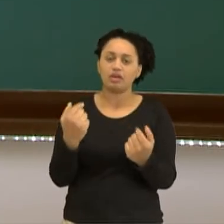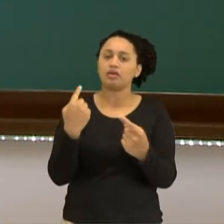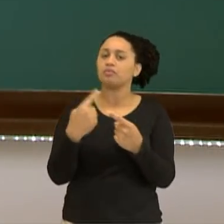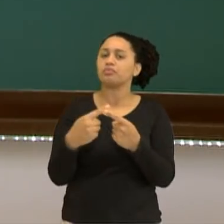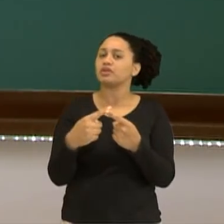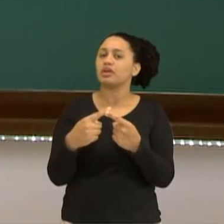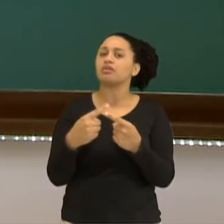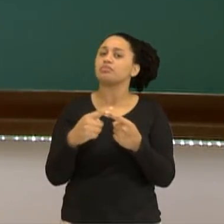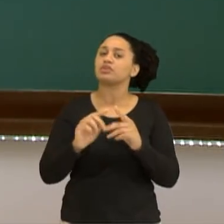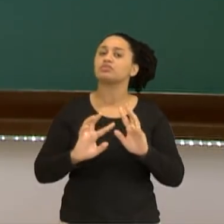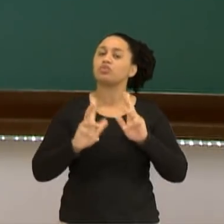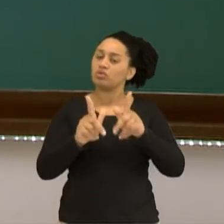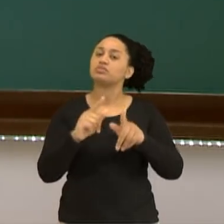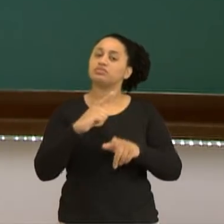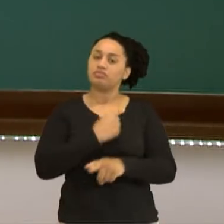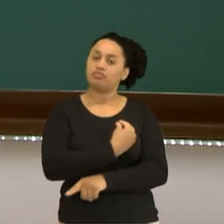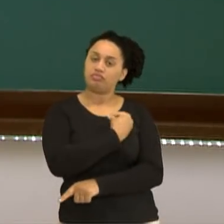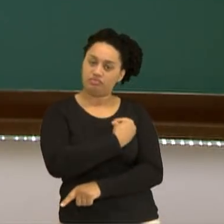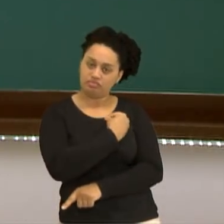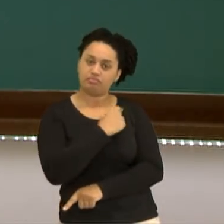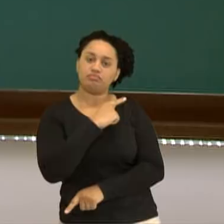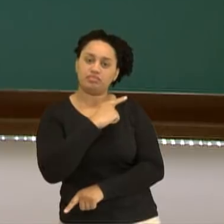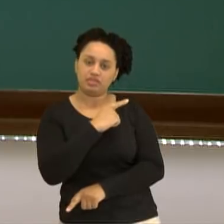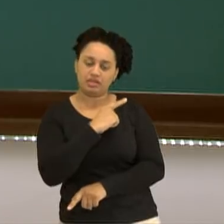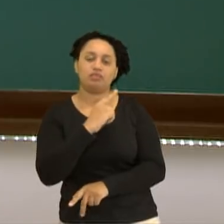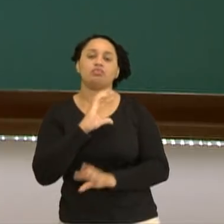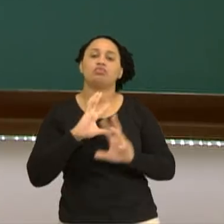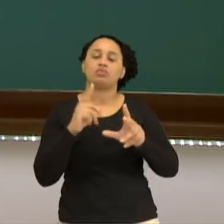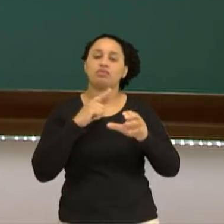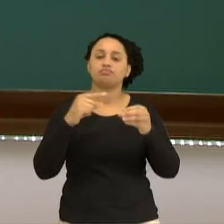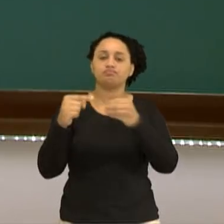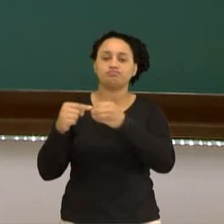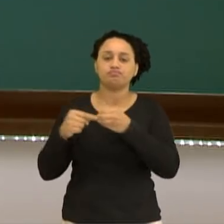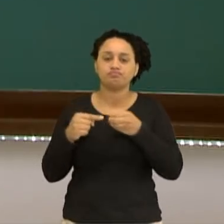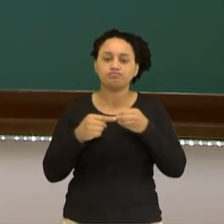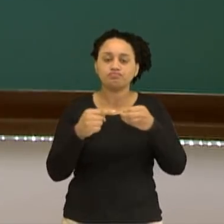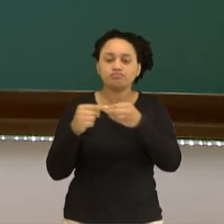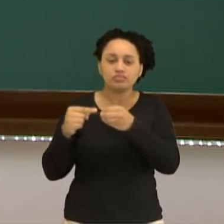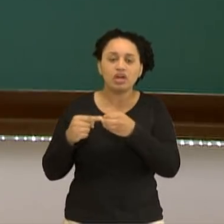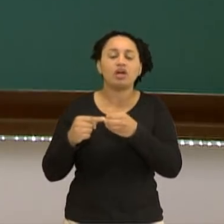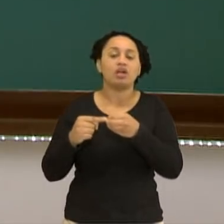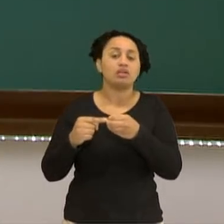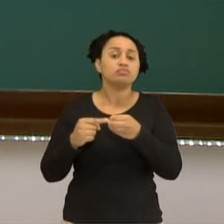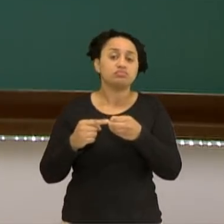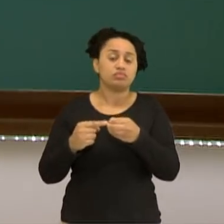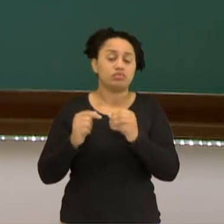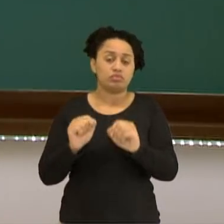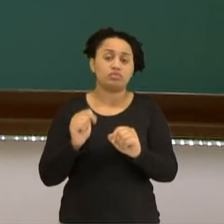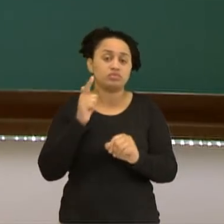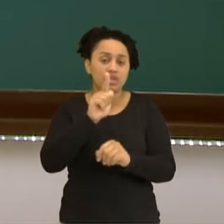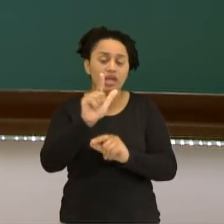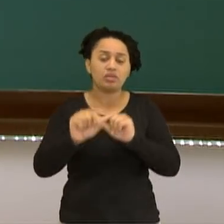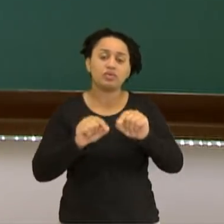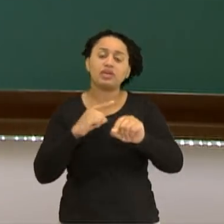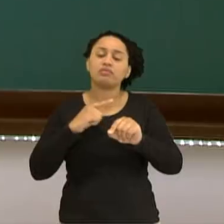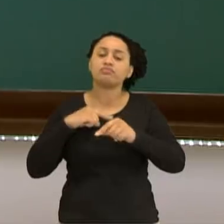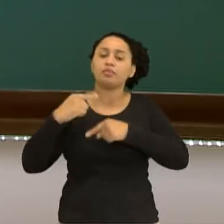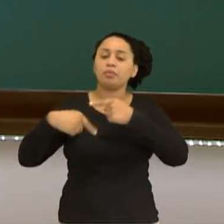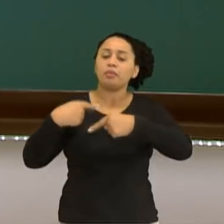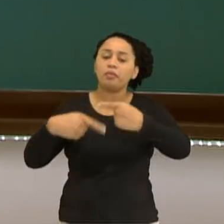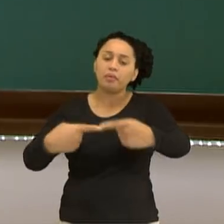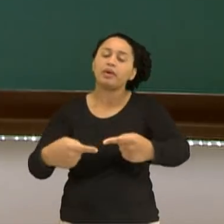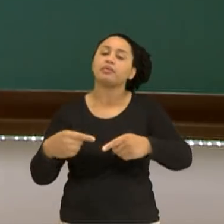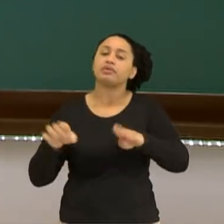formados por células, temos grande poder de mutação, conseguimos deixar descendentes, não é verdade? Entre outras